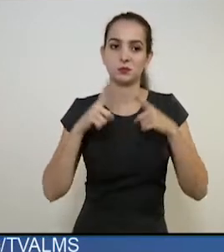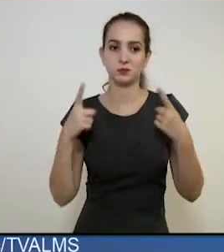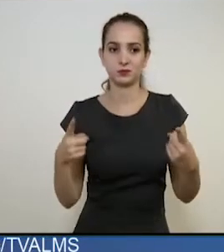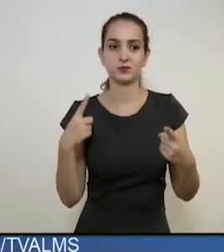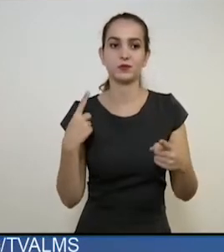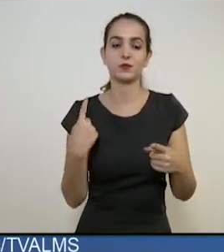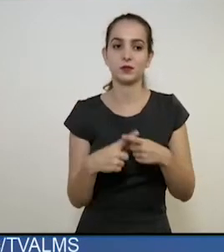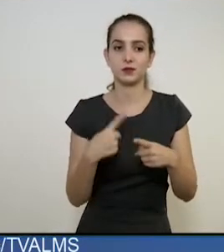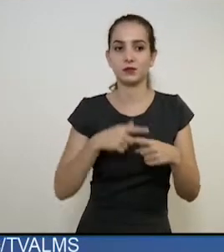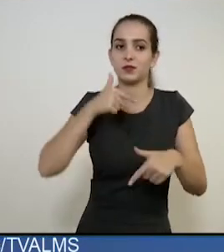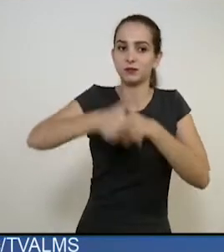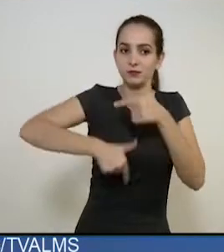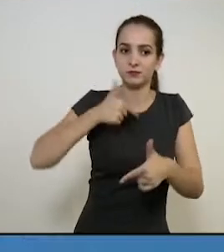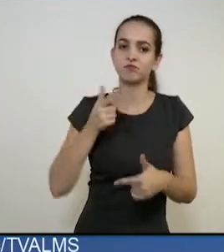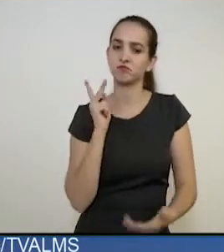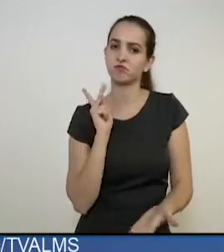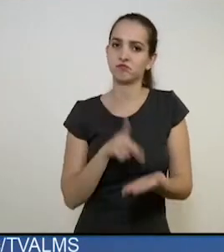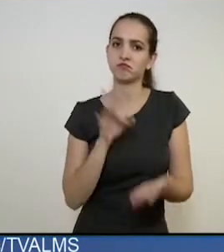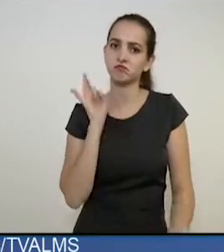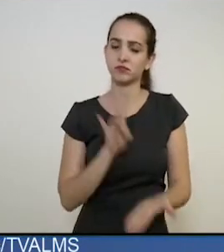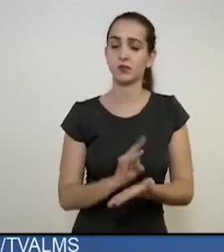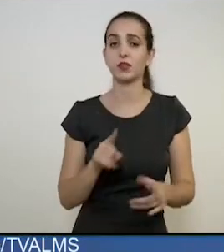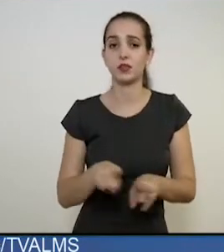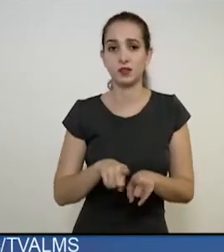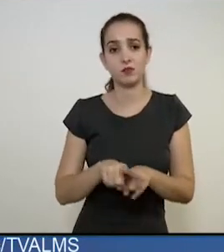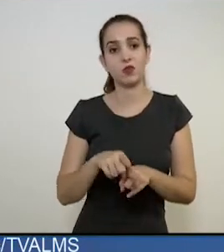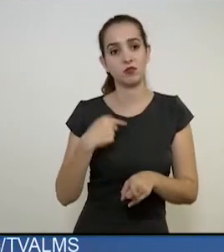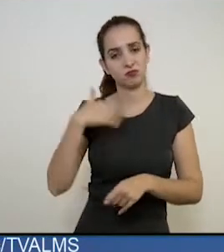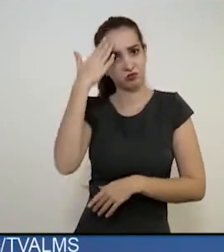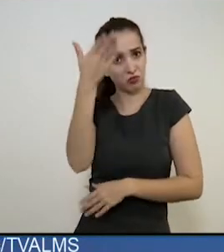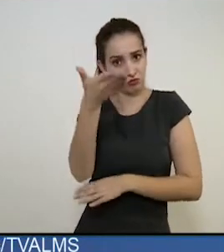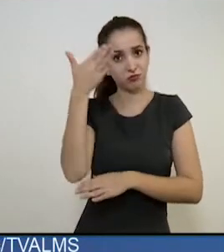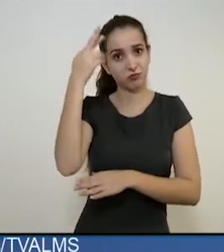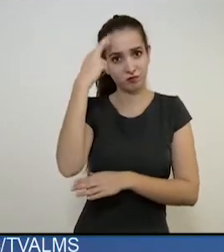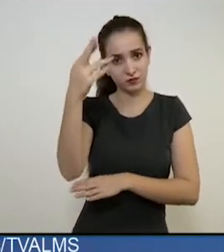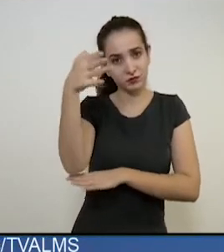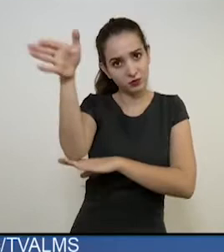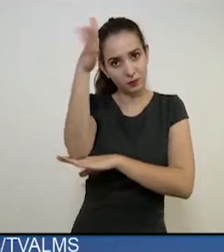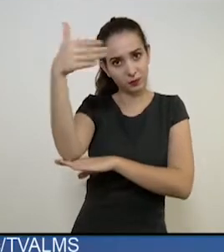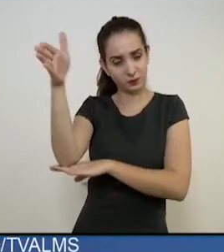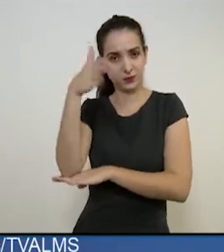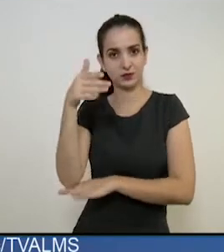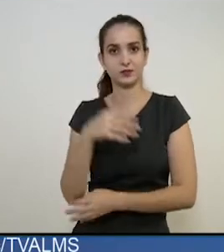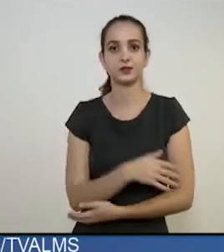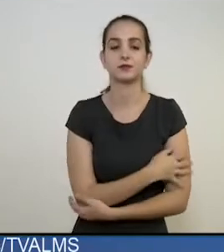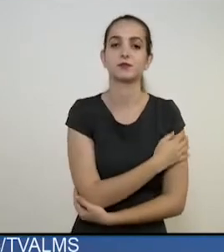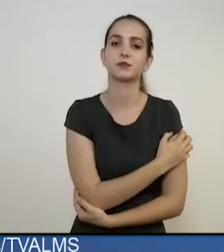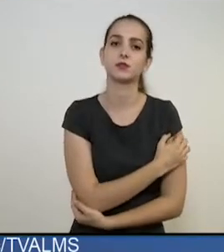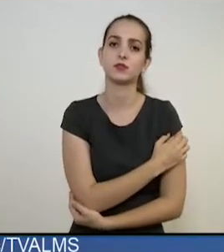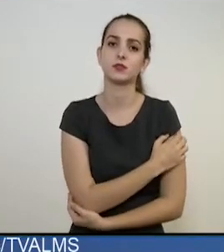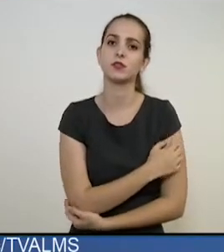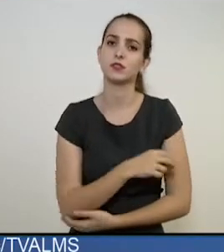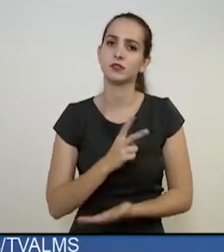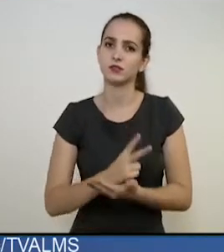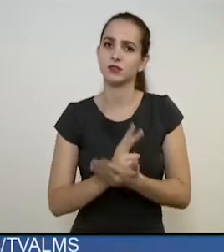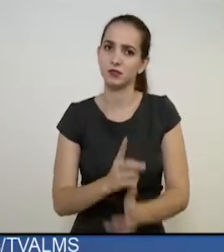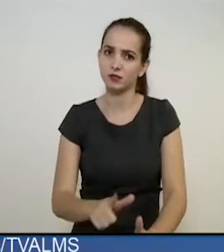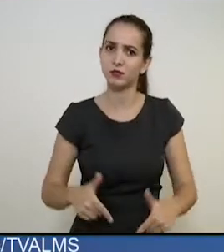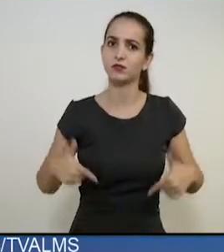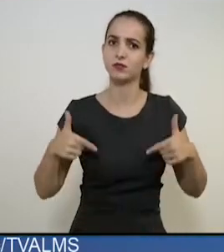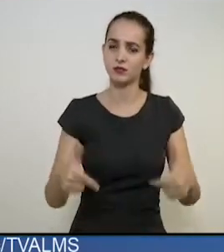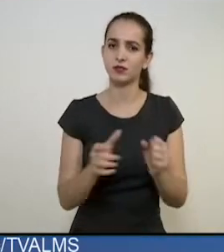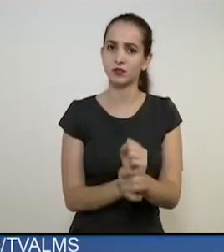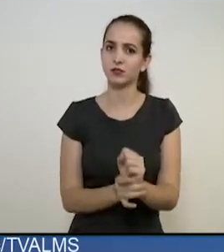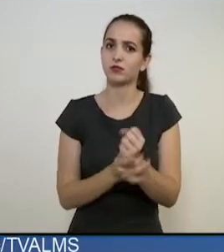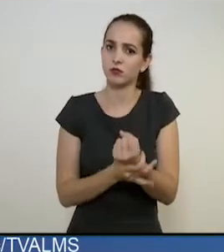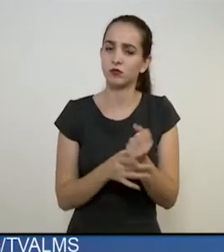pelo trabalho efetivo e pela bandeira que eu sei que Vossa Excelência sempre desfraudou em defesa